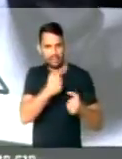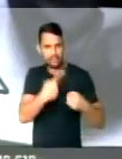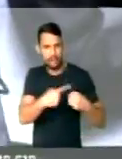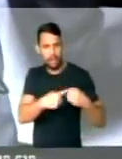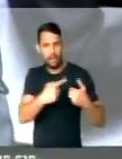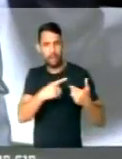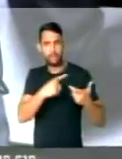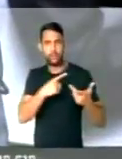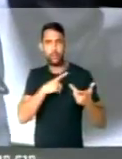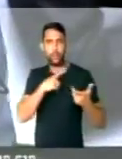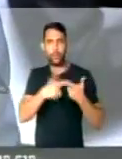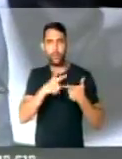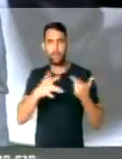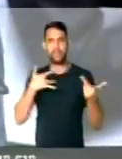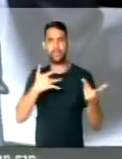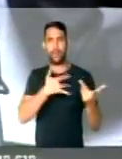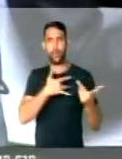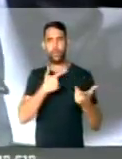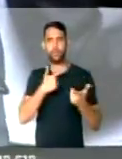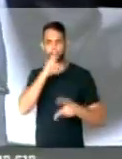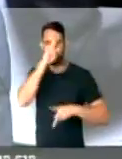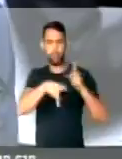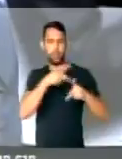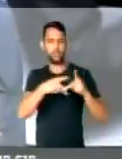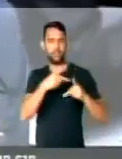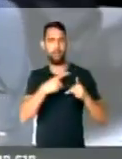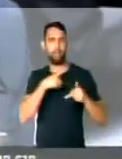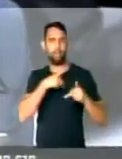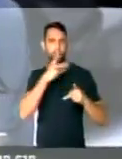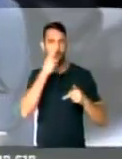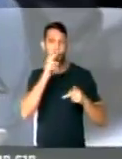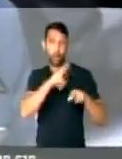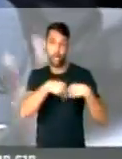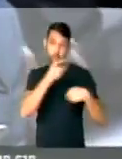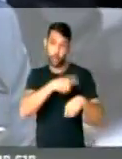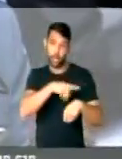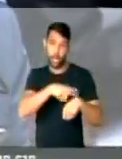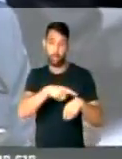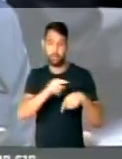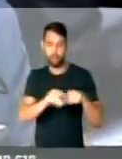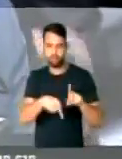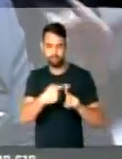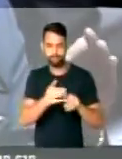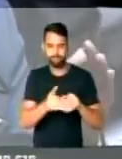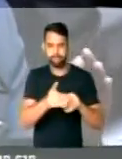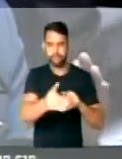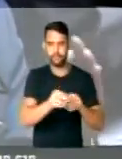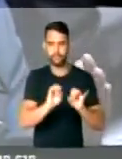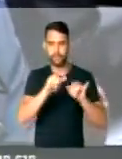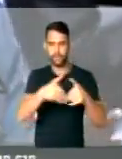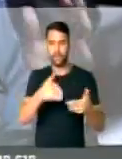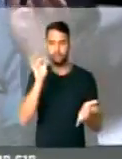matéria, com insalubridade para a população. Por isso eu acho que o prazo para prorrogar e